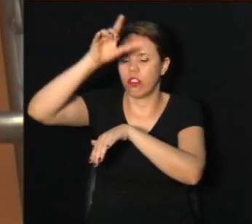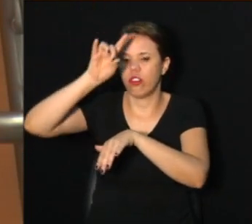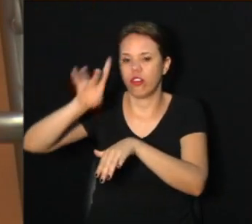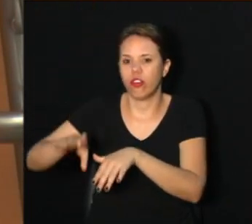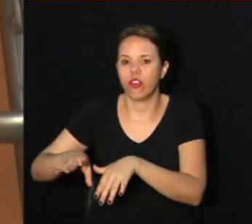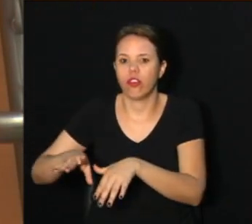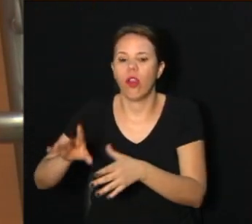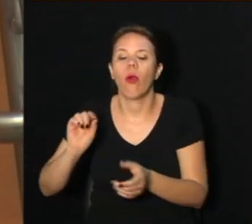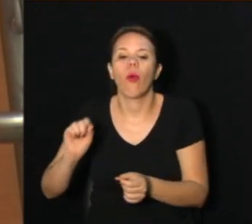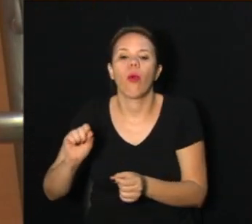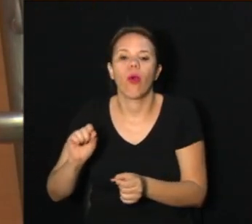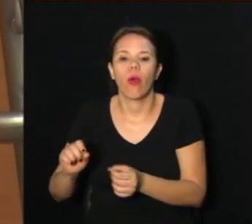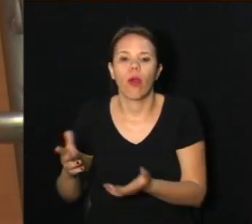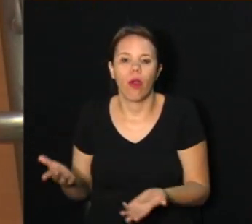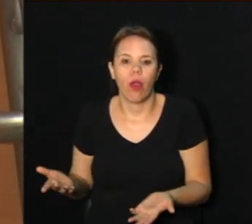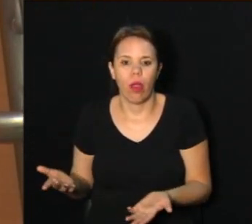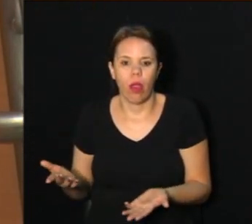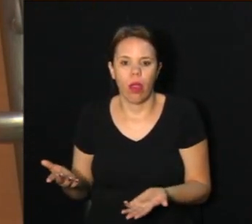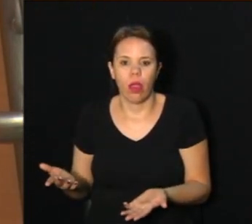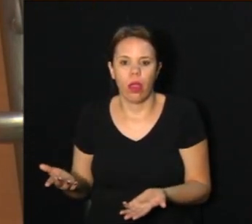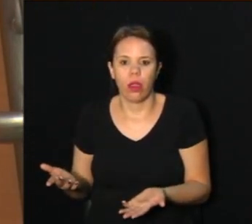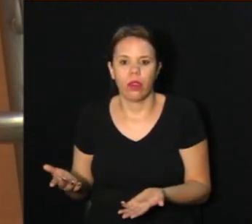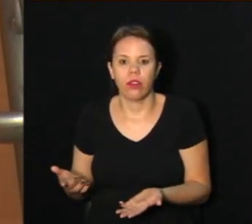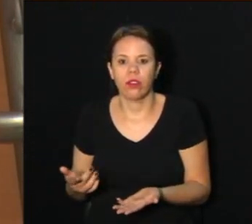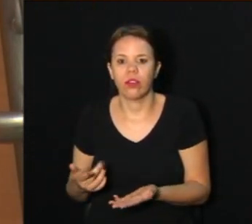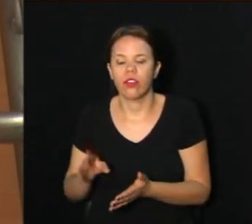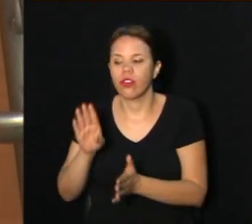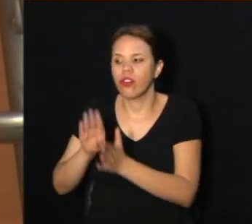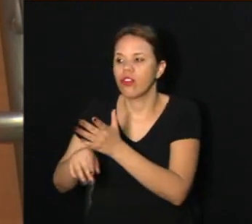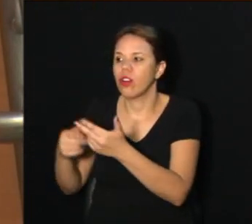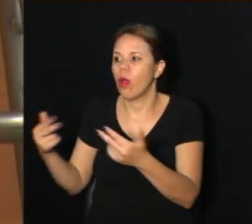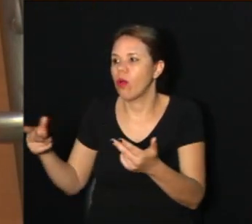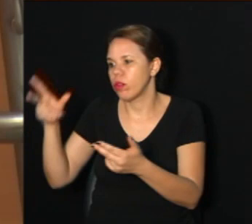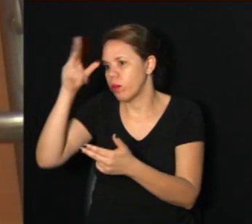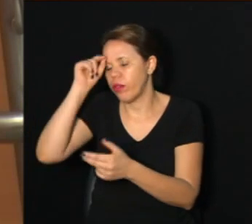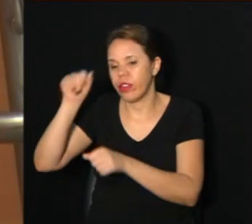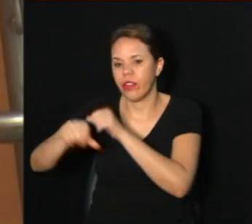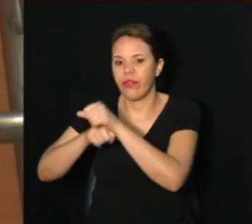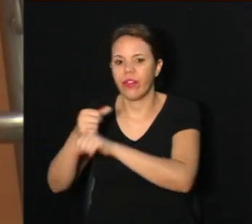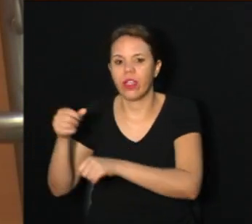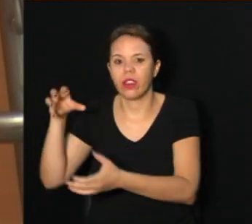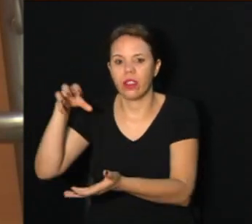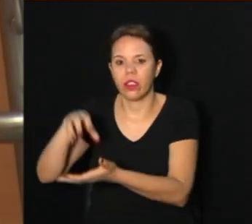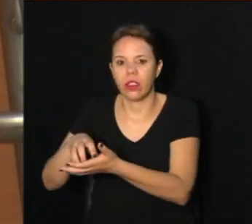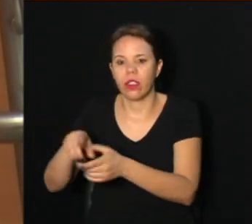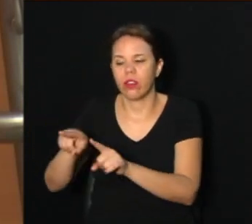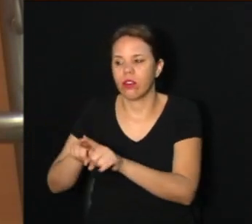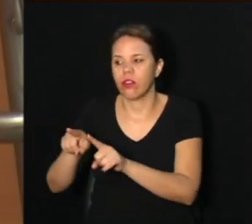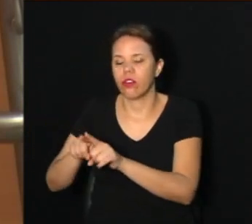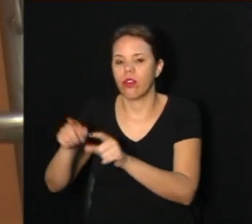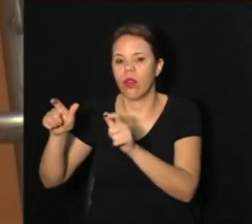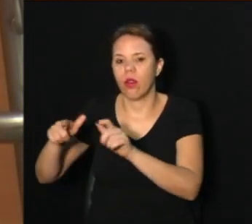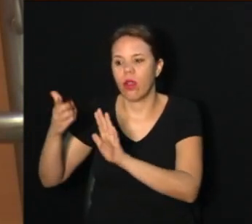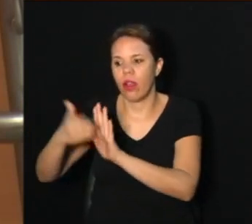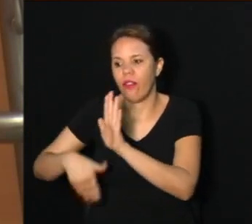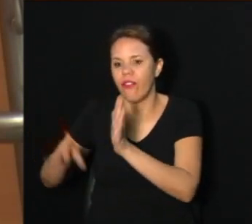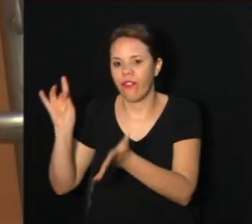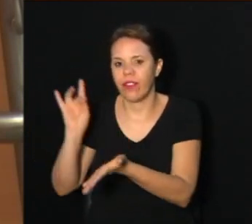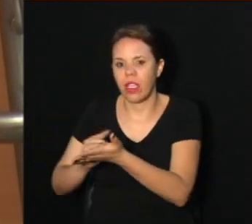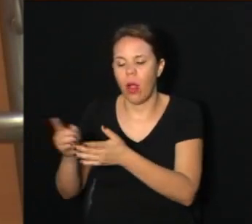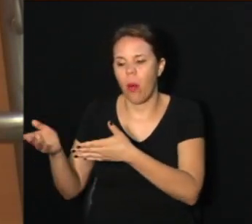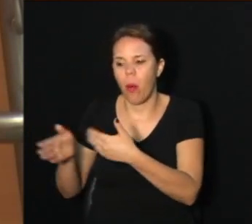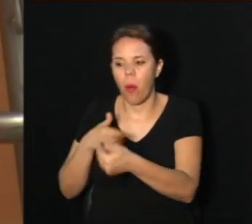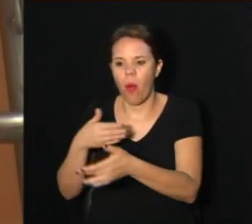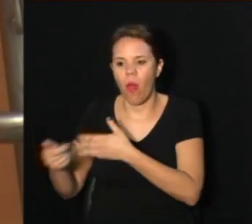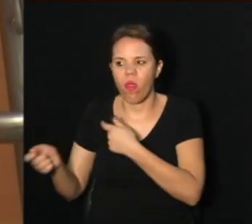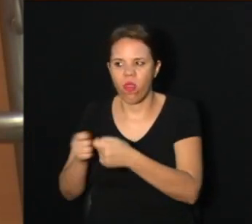ratificam as proezas de alguns prefeitos e vira, na verdade, um órgão chapa branca para oficializar qualquer manobra que o